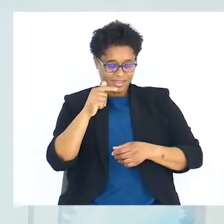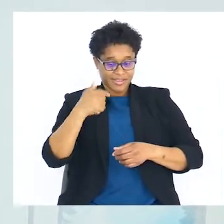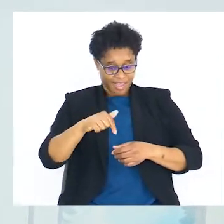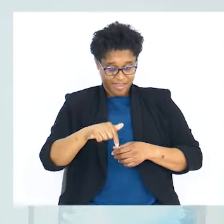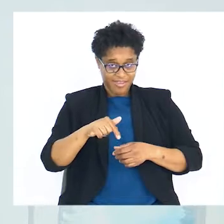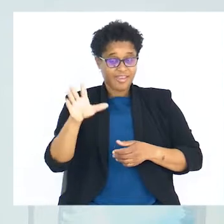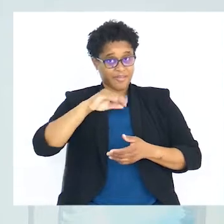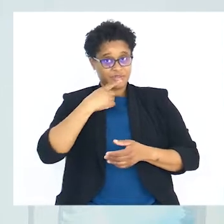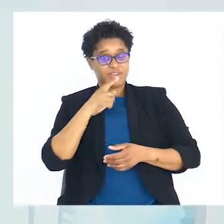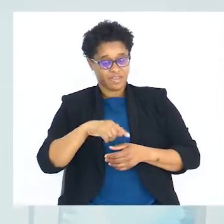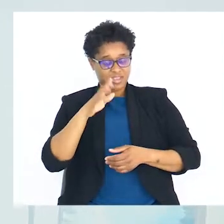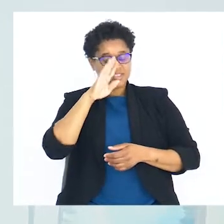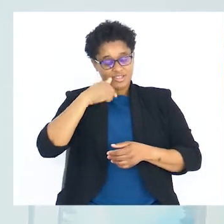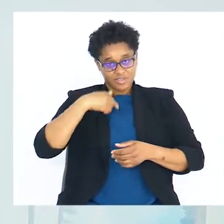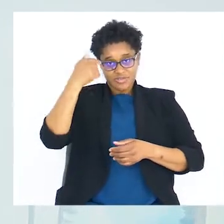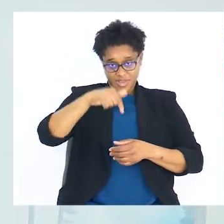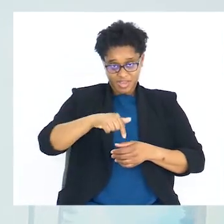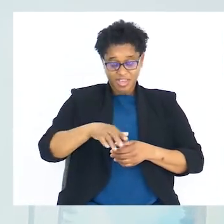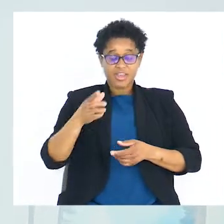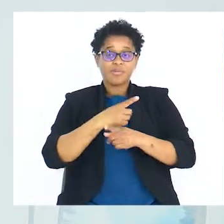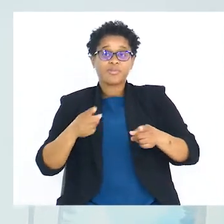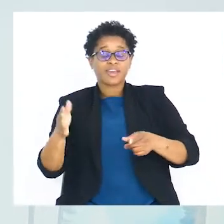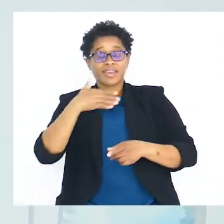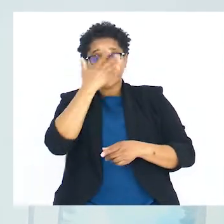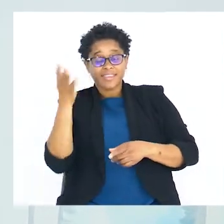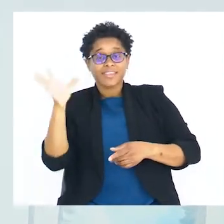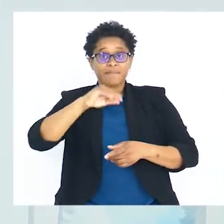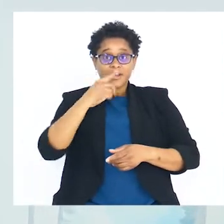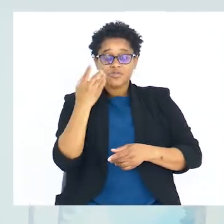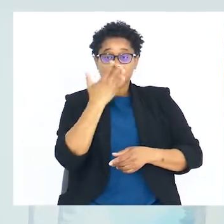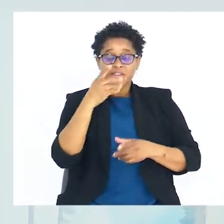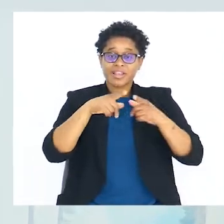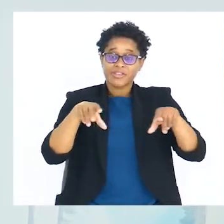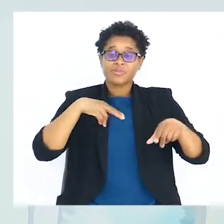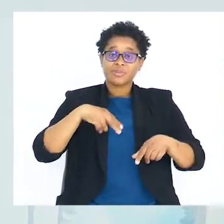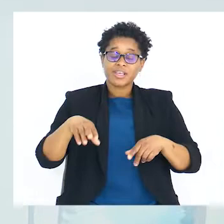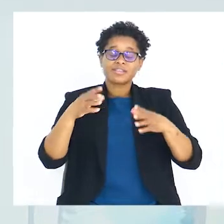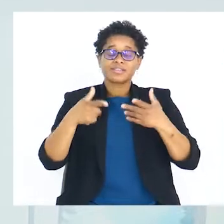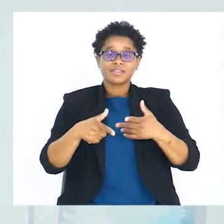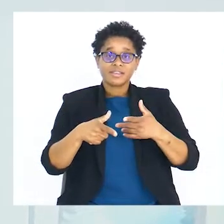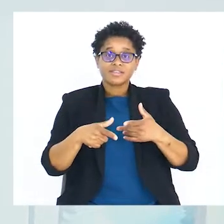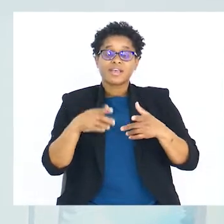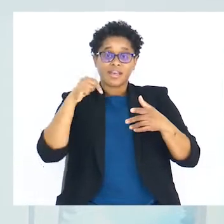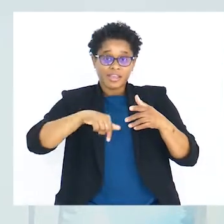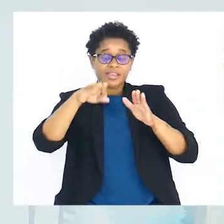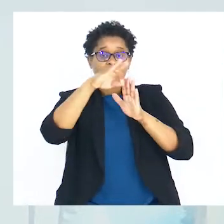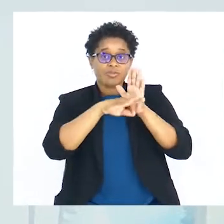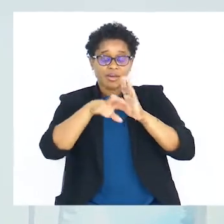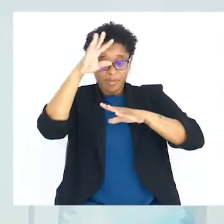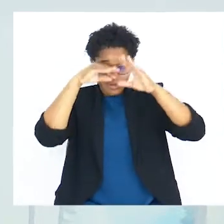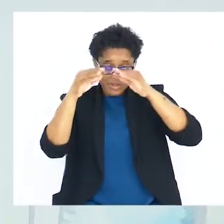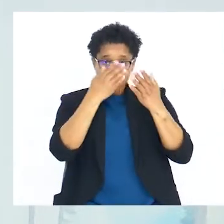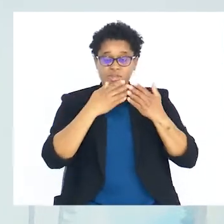aqui é porque é dia de mais uma aula de língua portuguesa aqui no programa Aprender